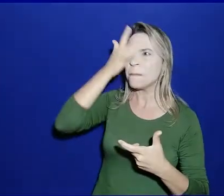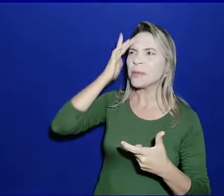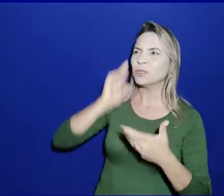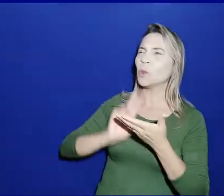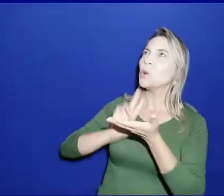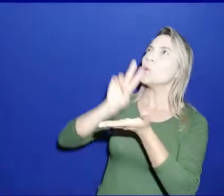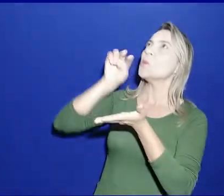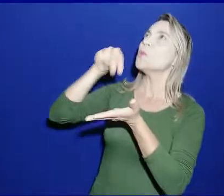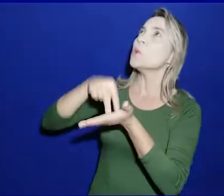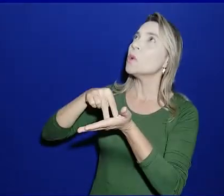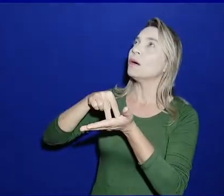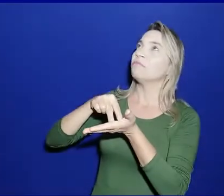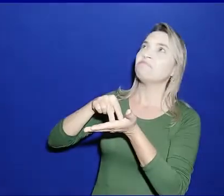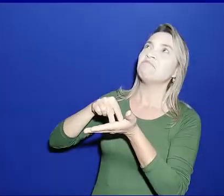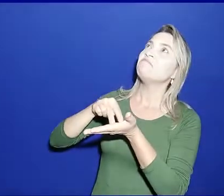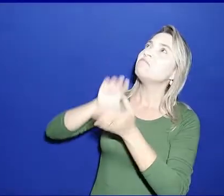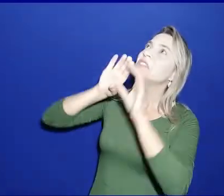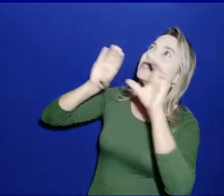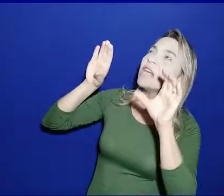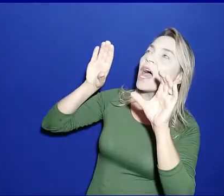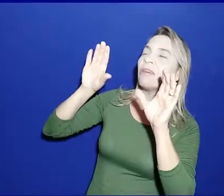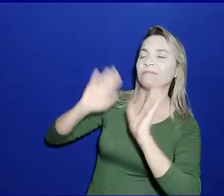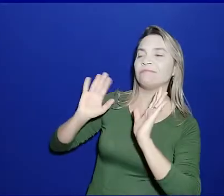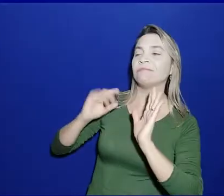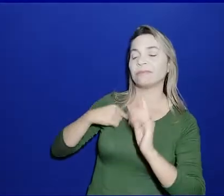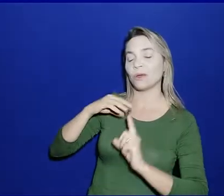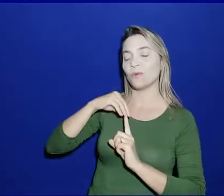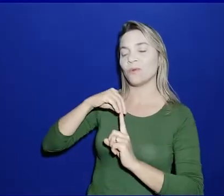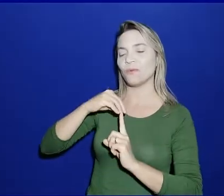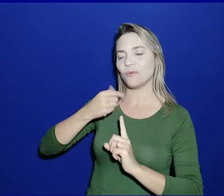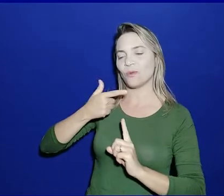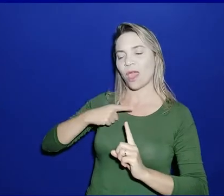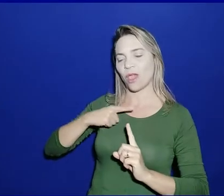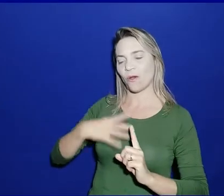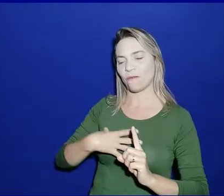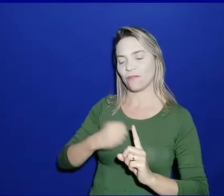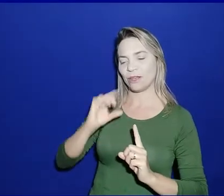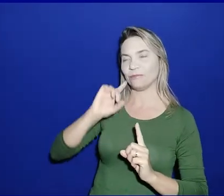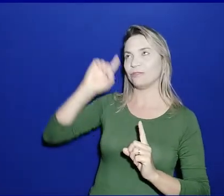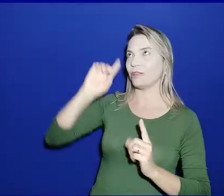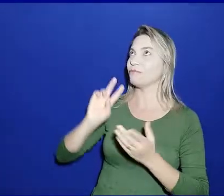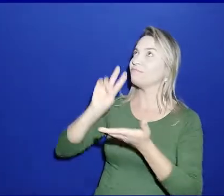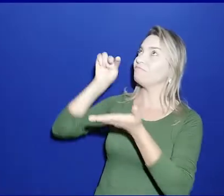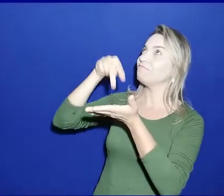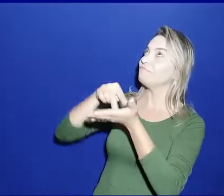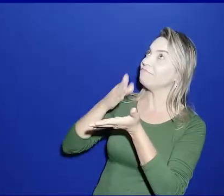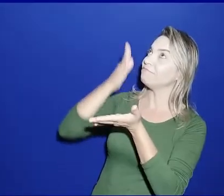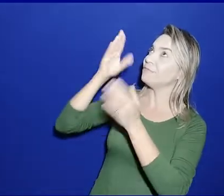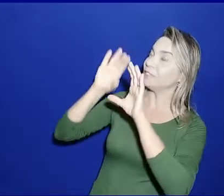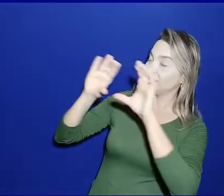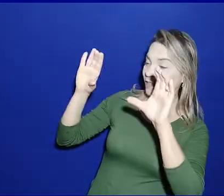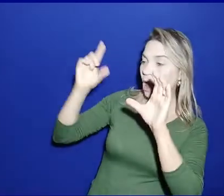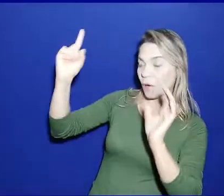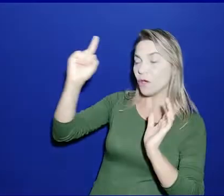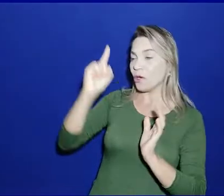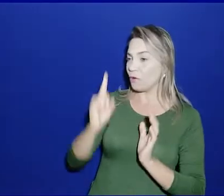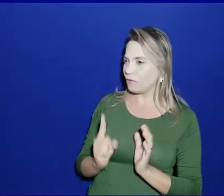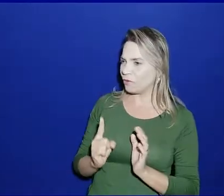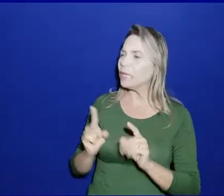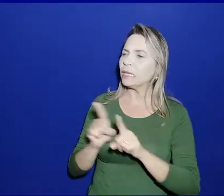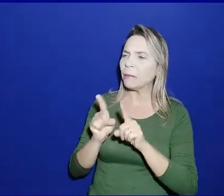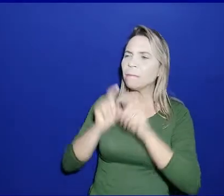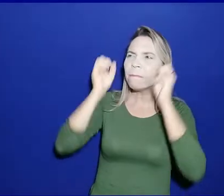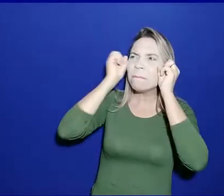ao céu, senão aquele que de lá desceu, a saber, o Filho do Homem, que está no céu. E de modo, porque